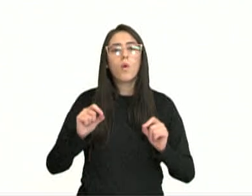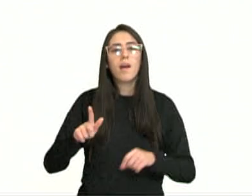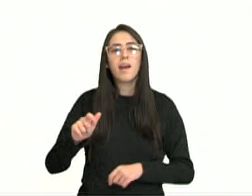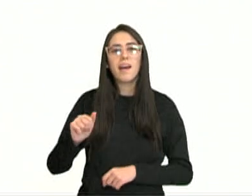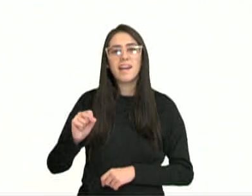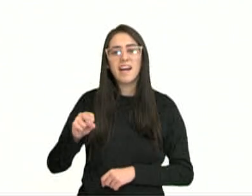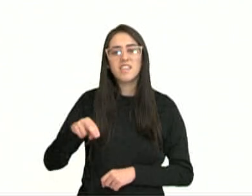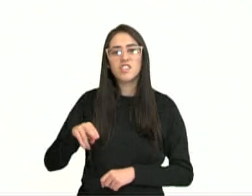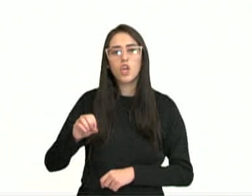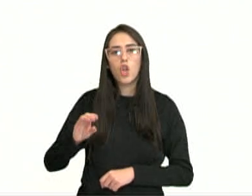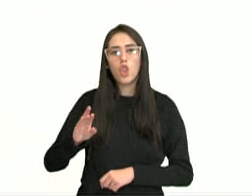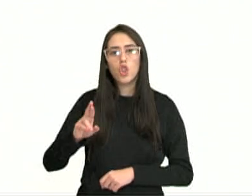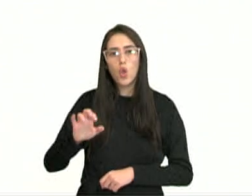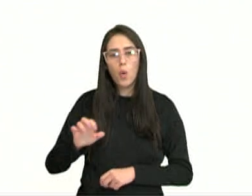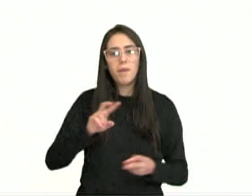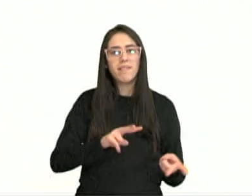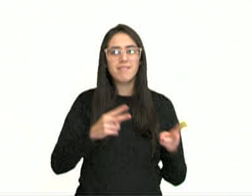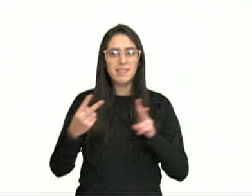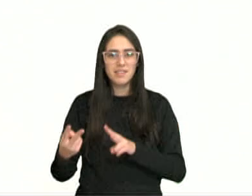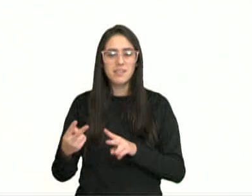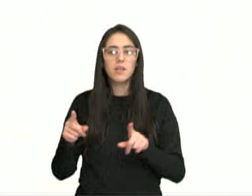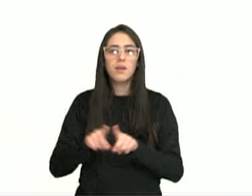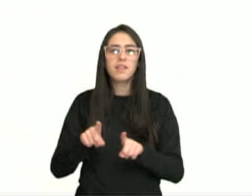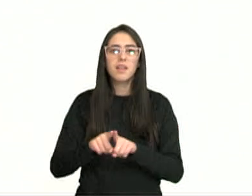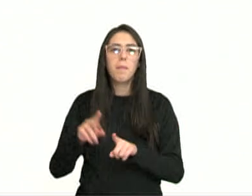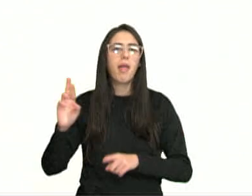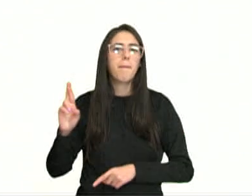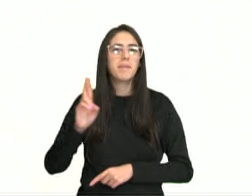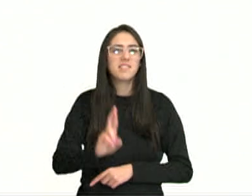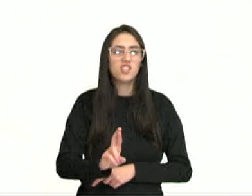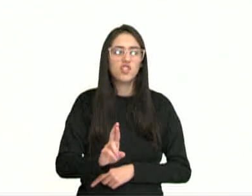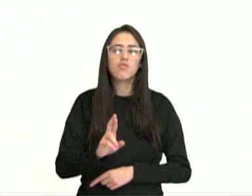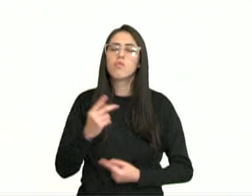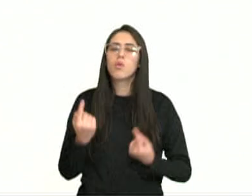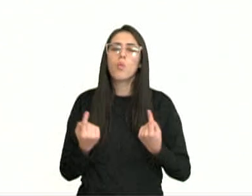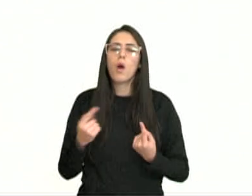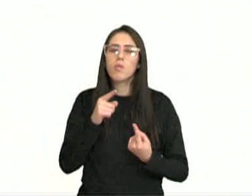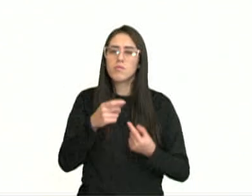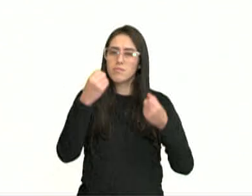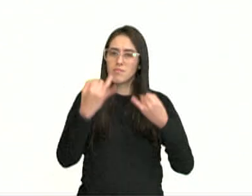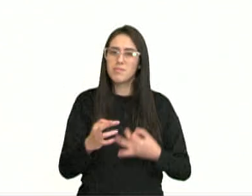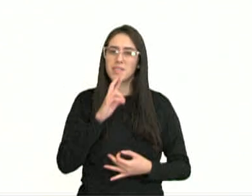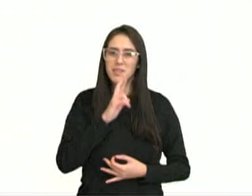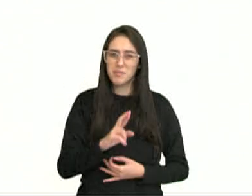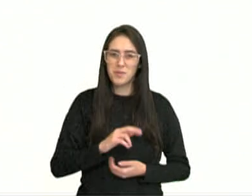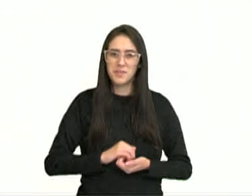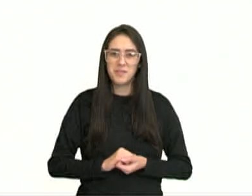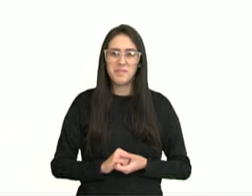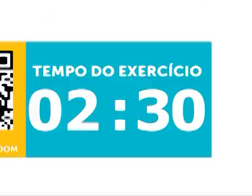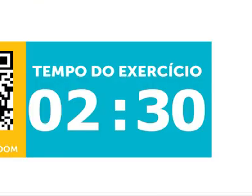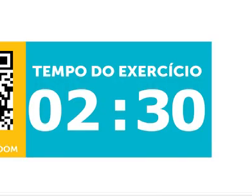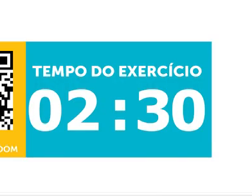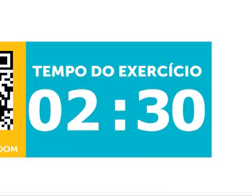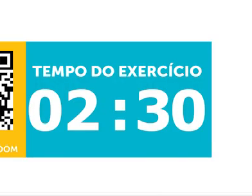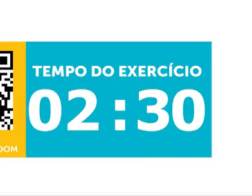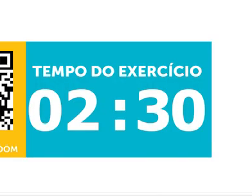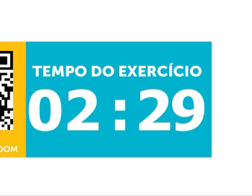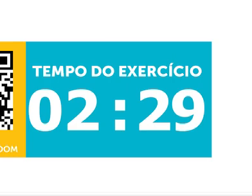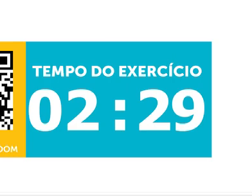nobre, elemento de transição e elemento representativo e justifique a sua resposta. Agora é com vocês.